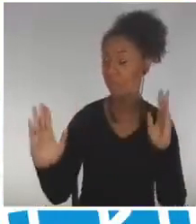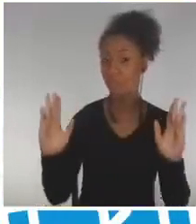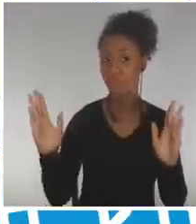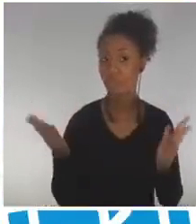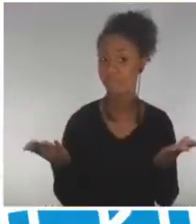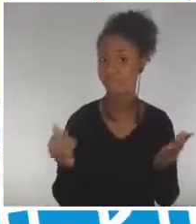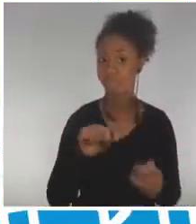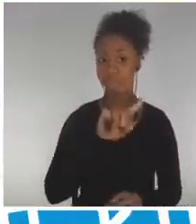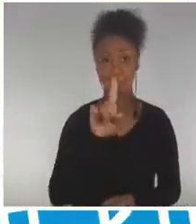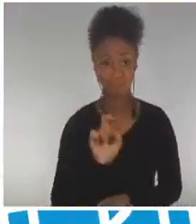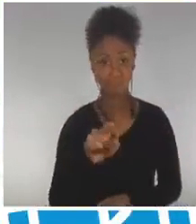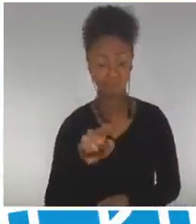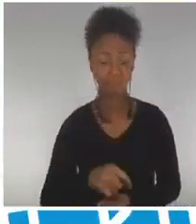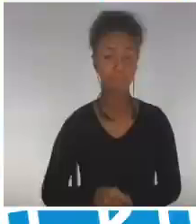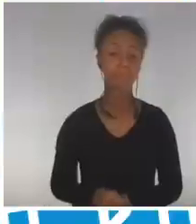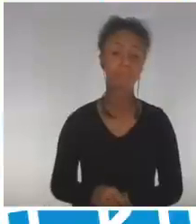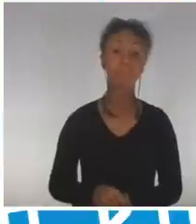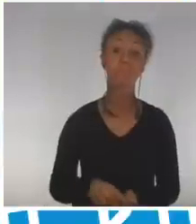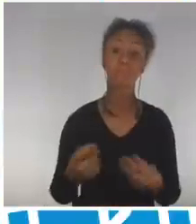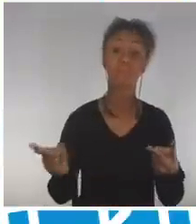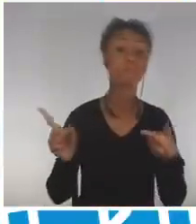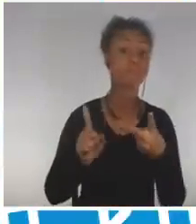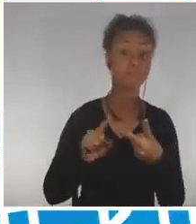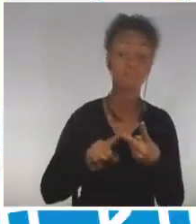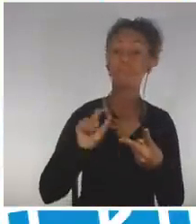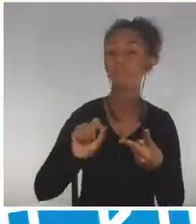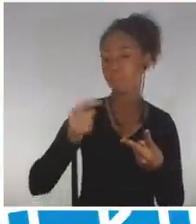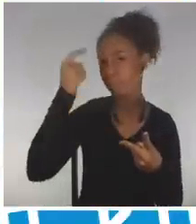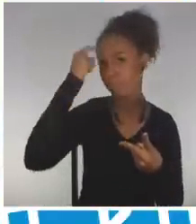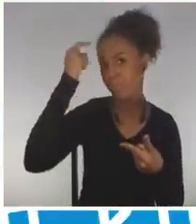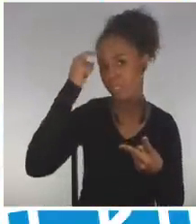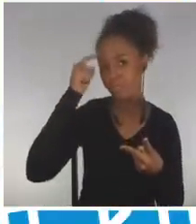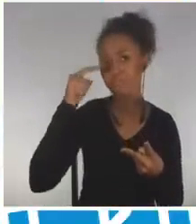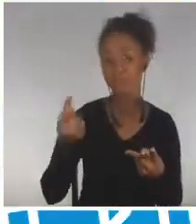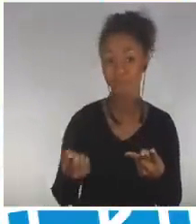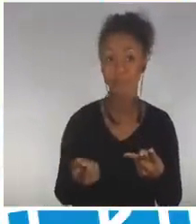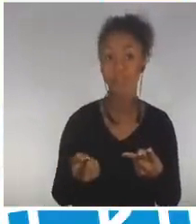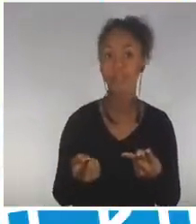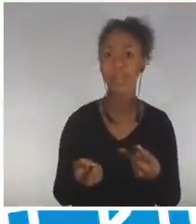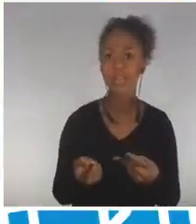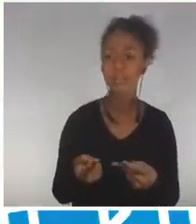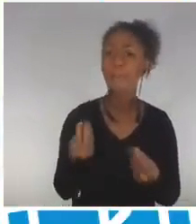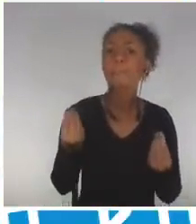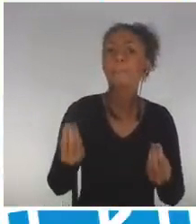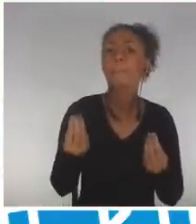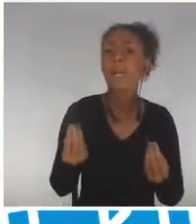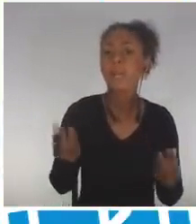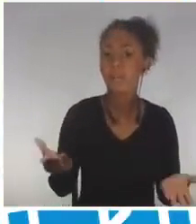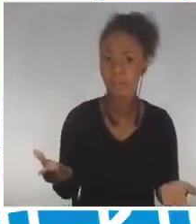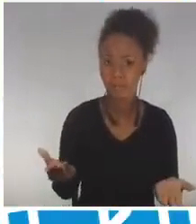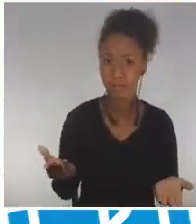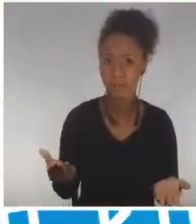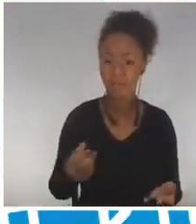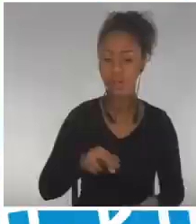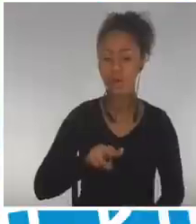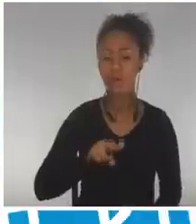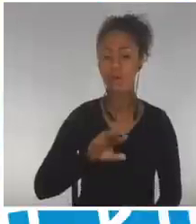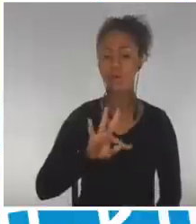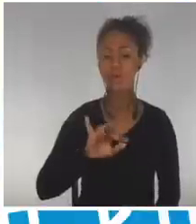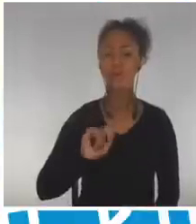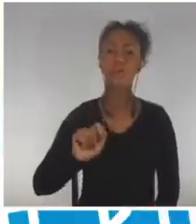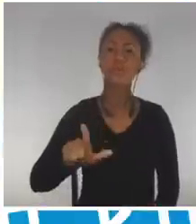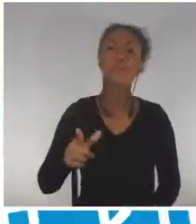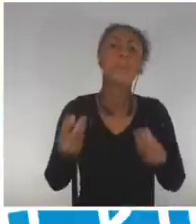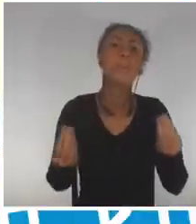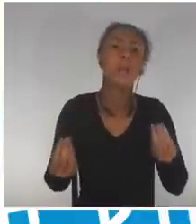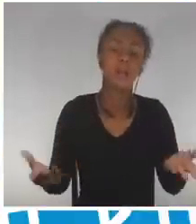ponto. Segundo princípio é o princípio que você mencionou, Maria Helena, da utilidade. Qual o uso que nós vamos fazer desse resultado?